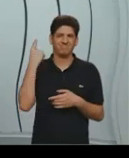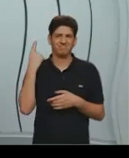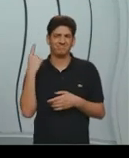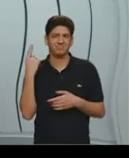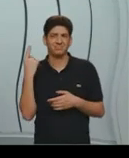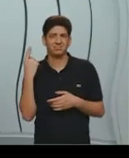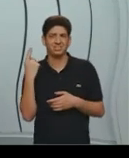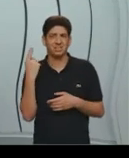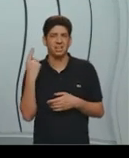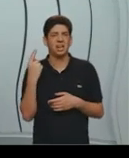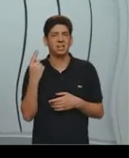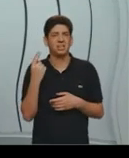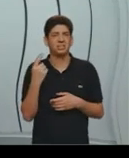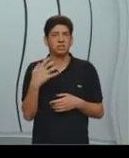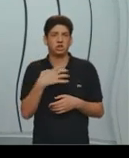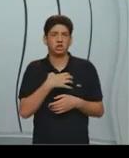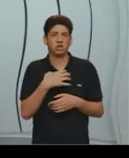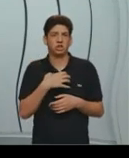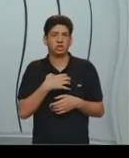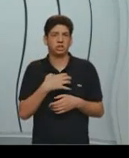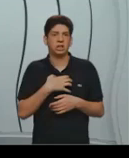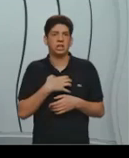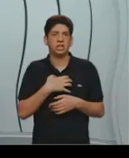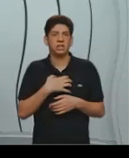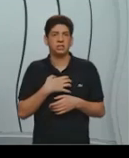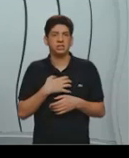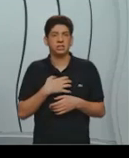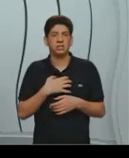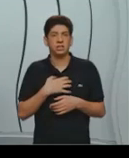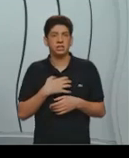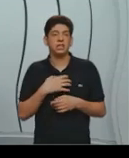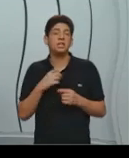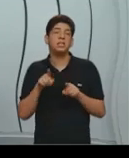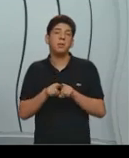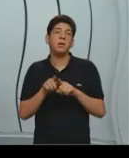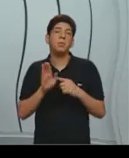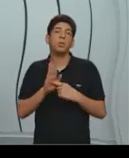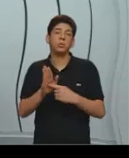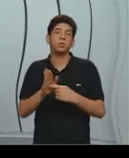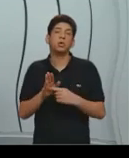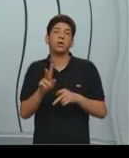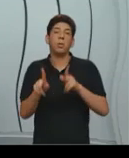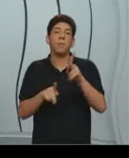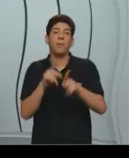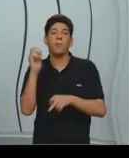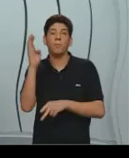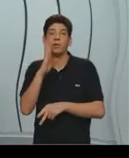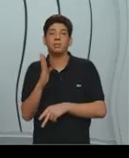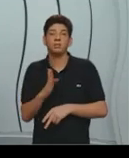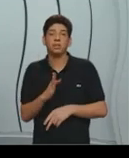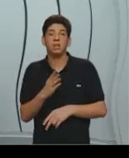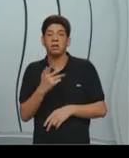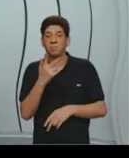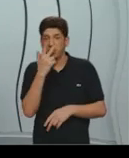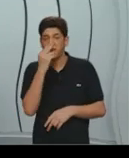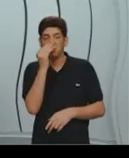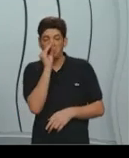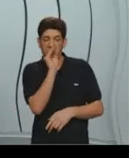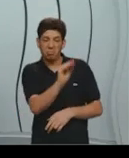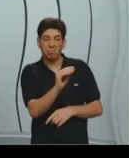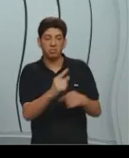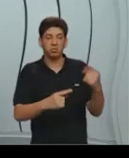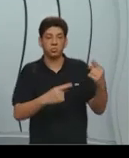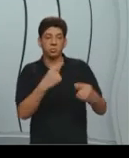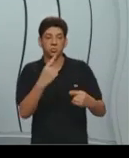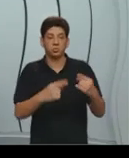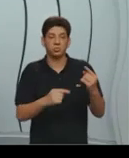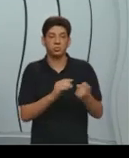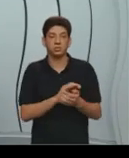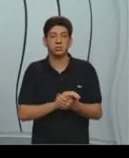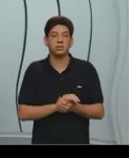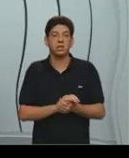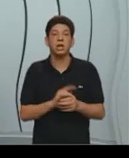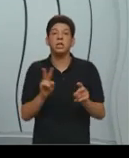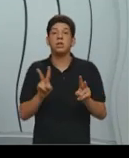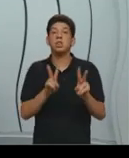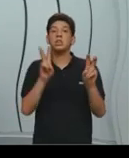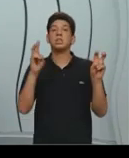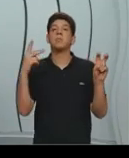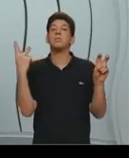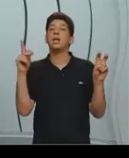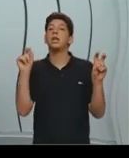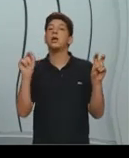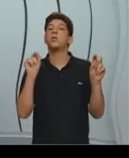ele elegeu e mostrou muito esse desinteresse da população pela política. E o slogan dele é pior que tá, não fica. Isso